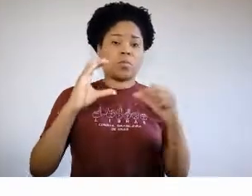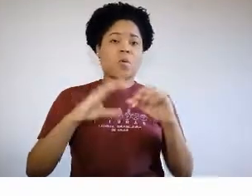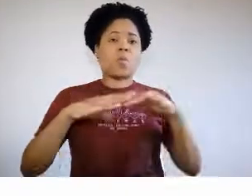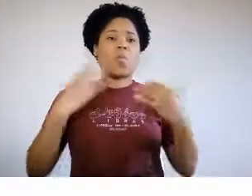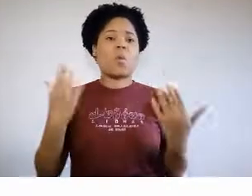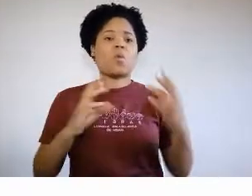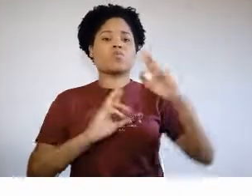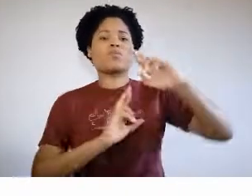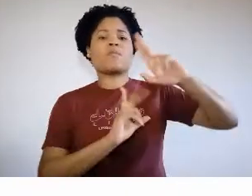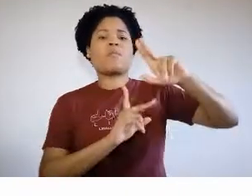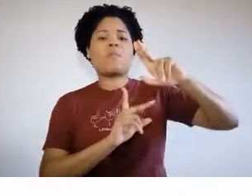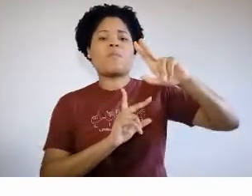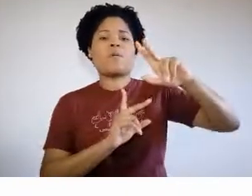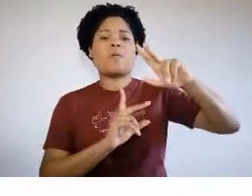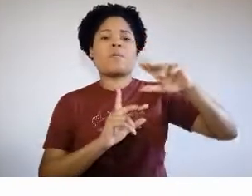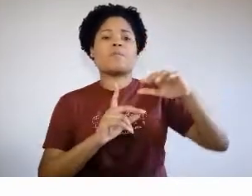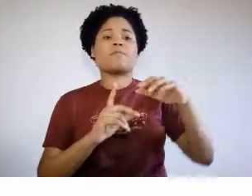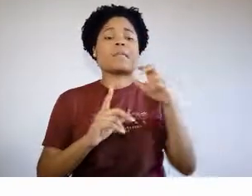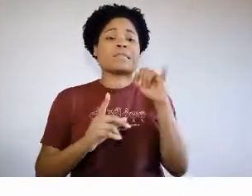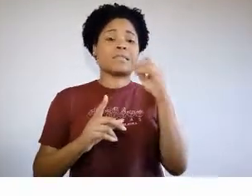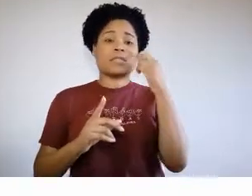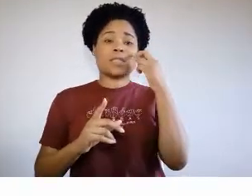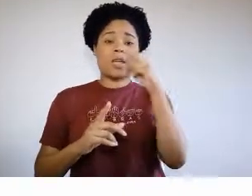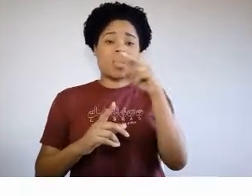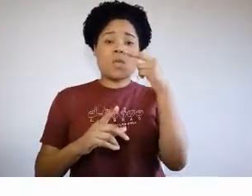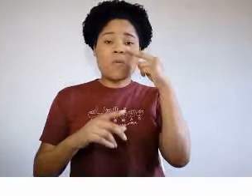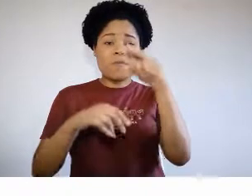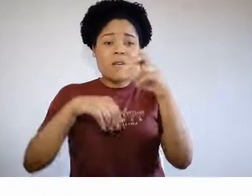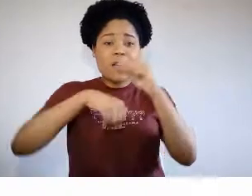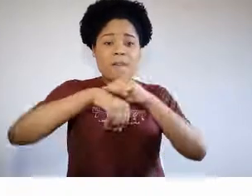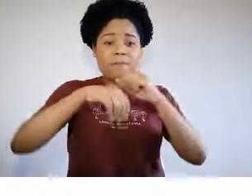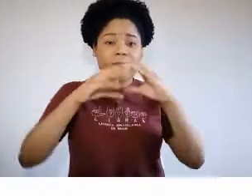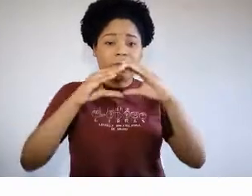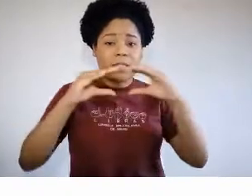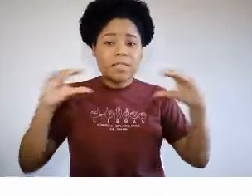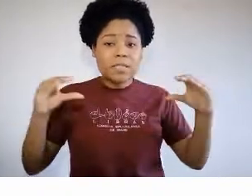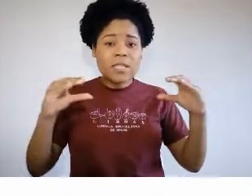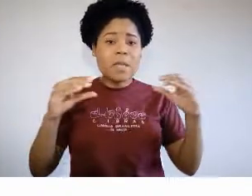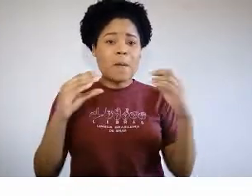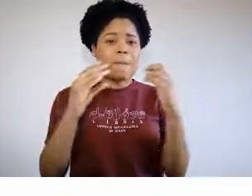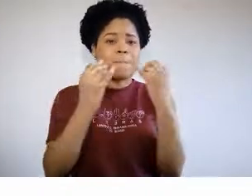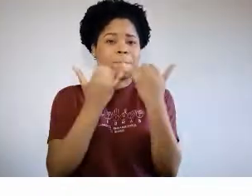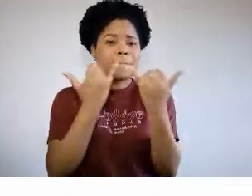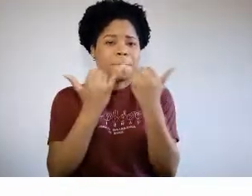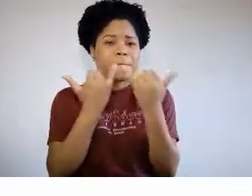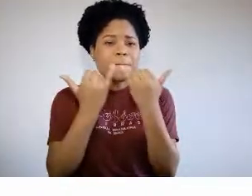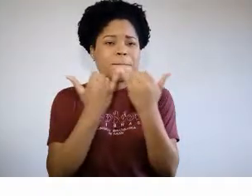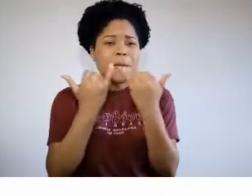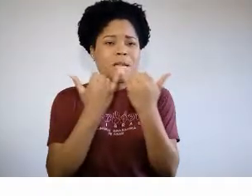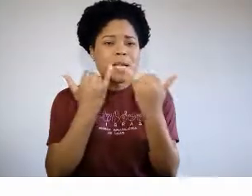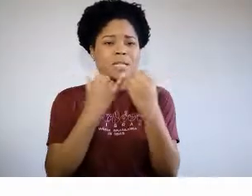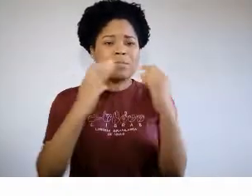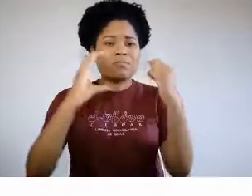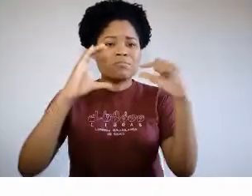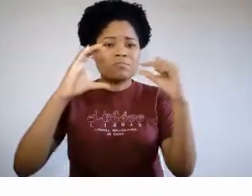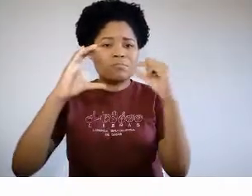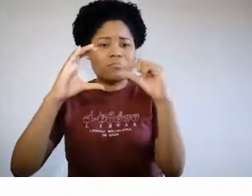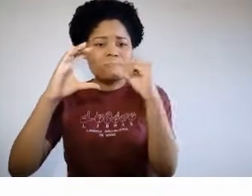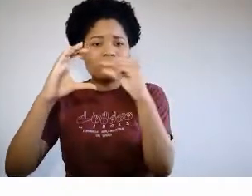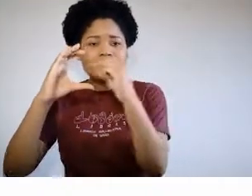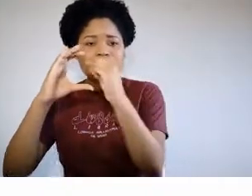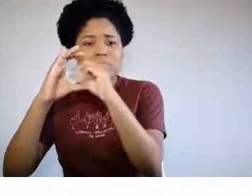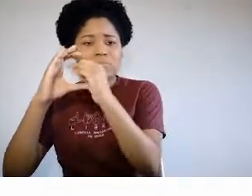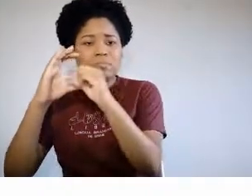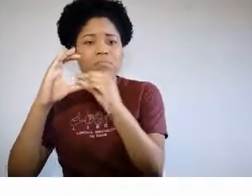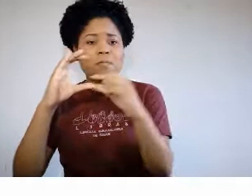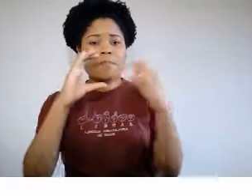que é a diferença entre esses equipamentos? Se a gente for olhar fisicamente, né, eles são muito parecidos. Eles possuem aqui